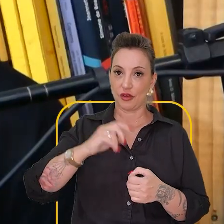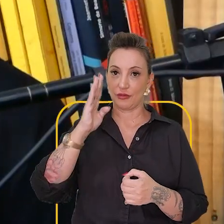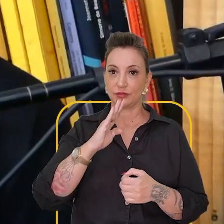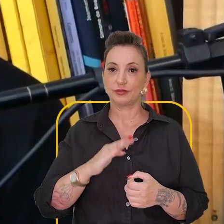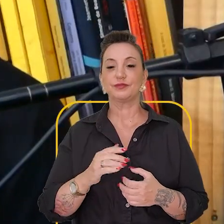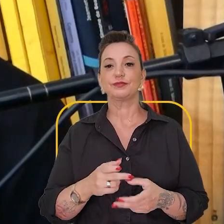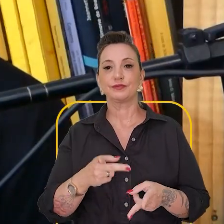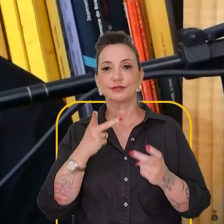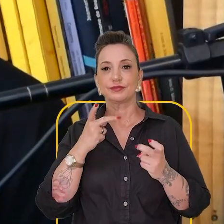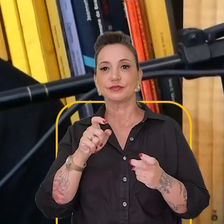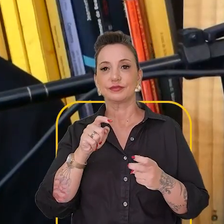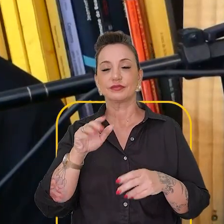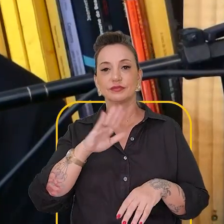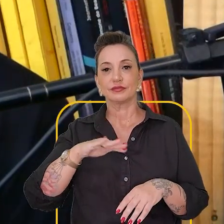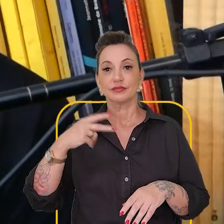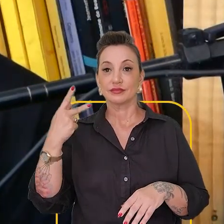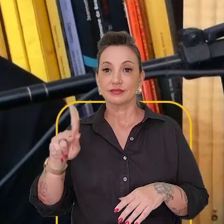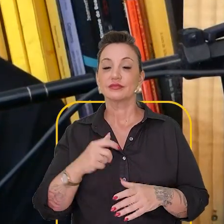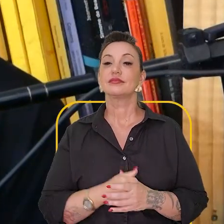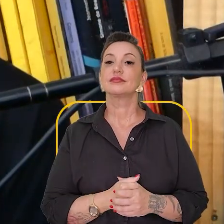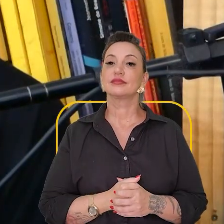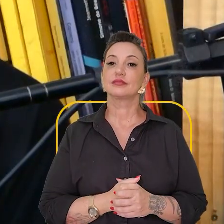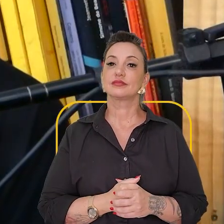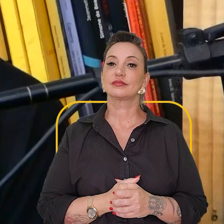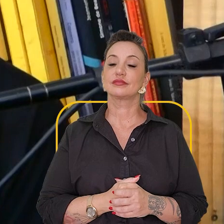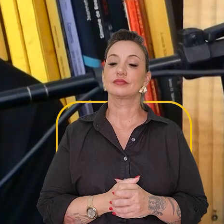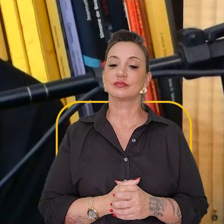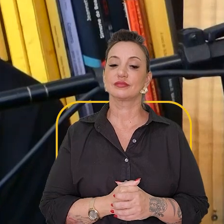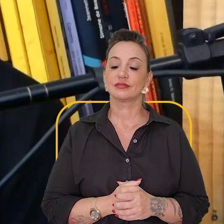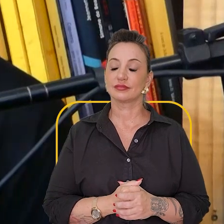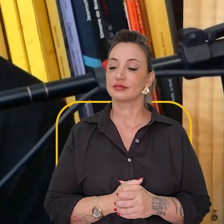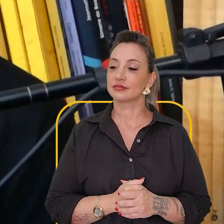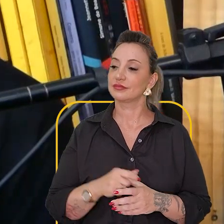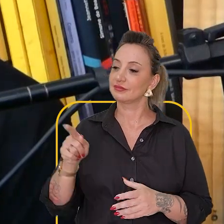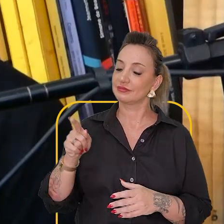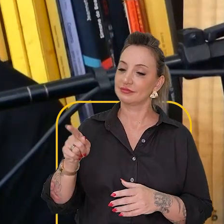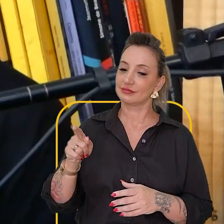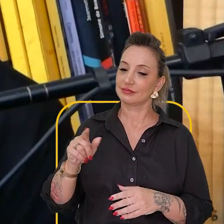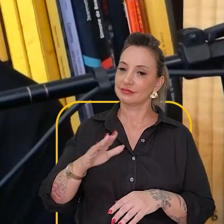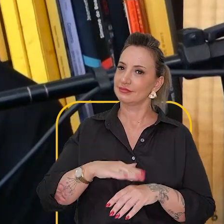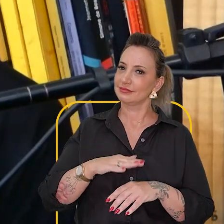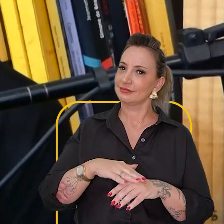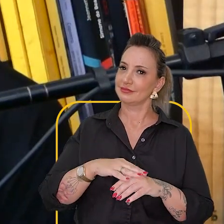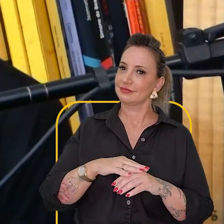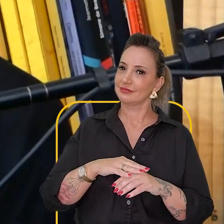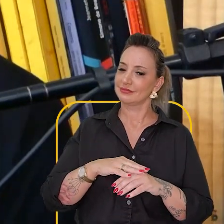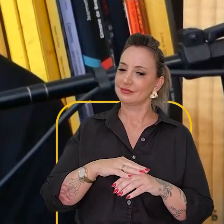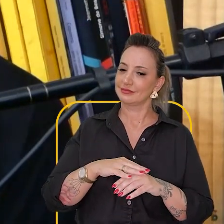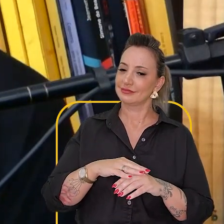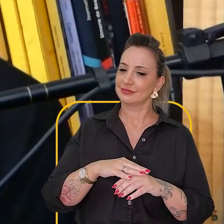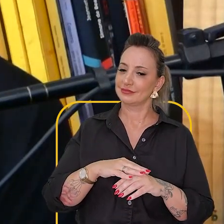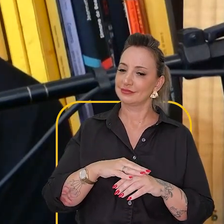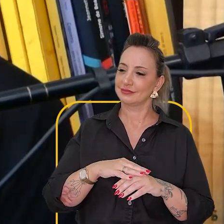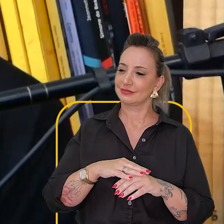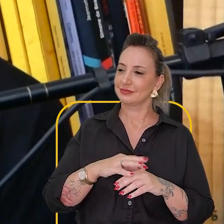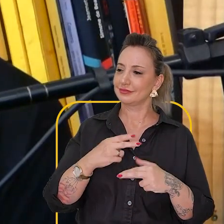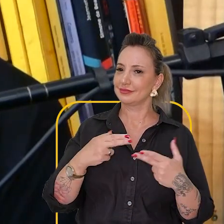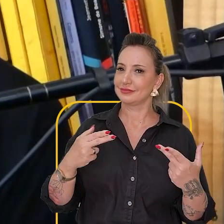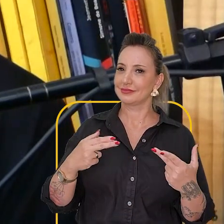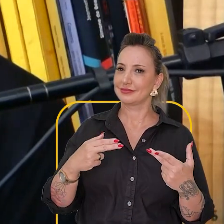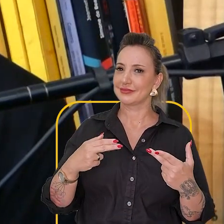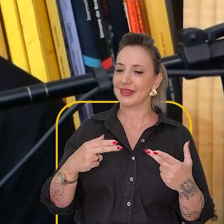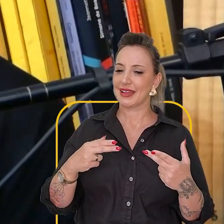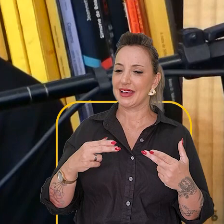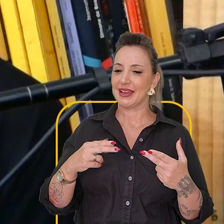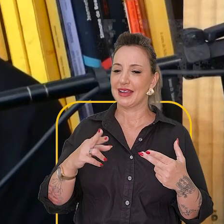certa amizade com ele no voo de volta eu falei para ele que eu queria ser aluno dele e aí ele